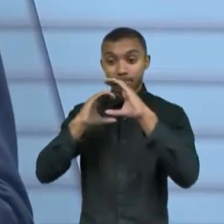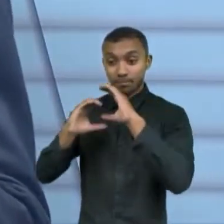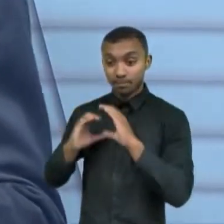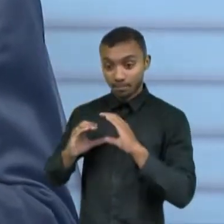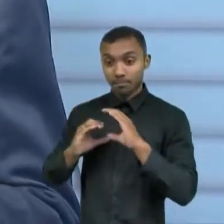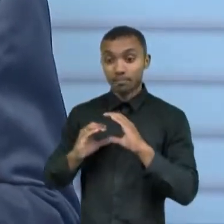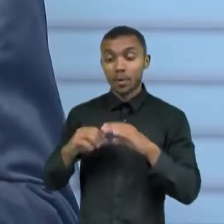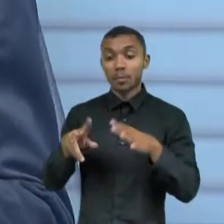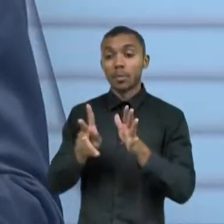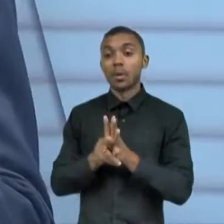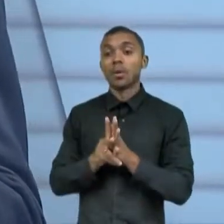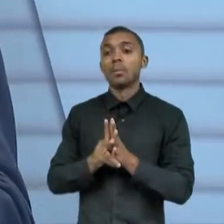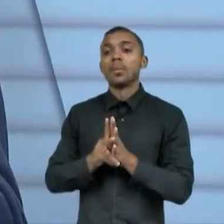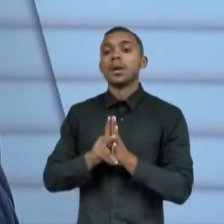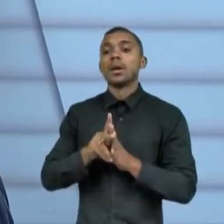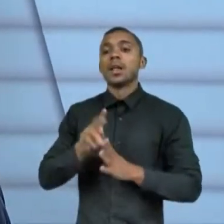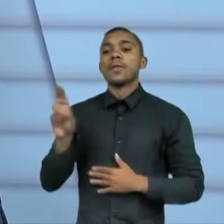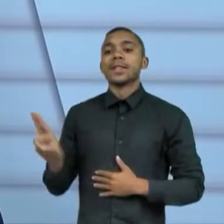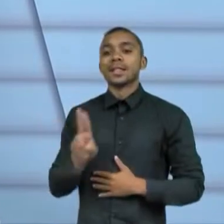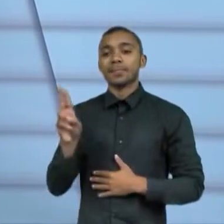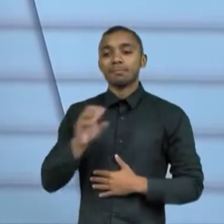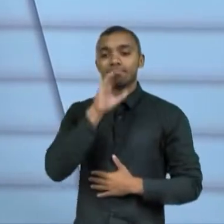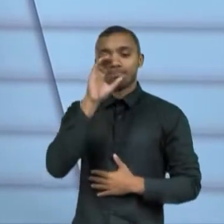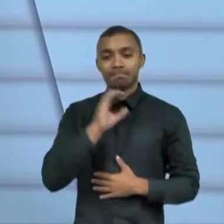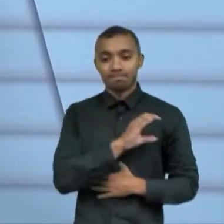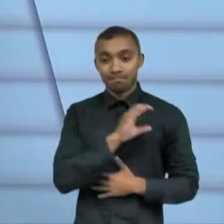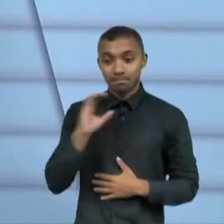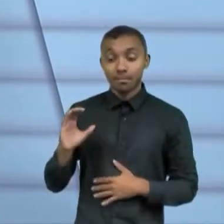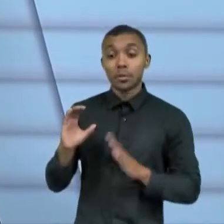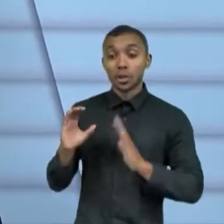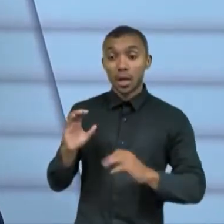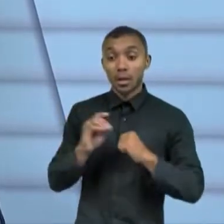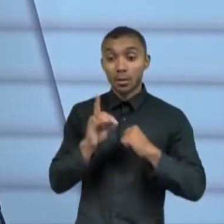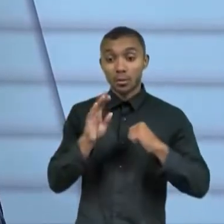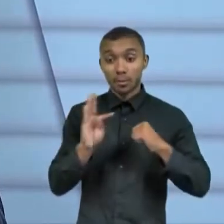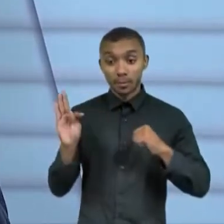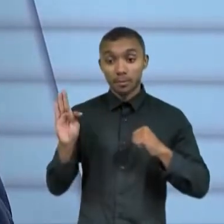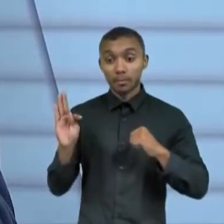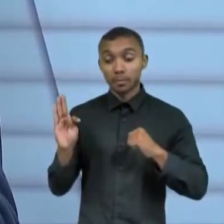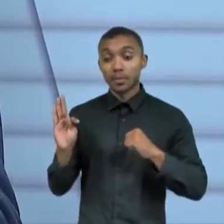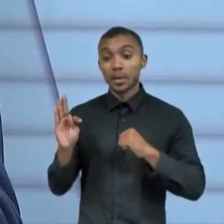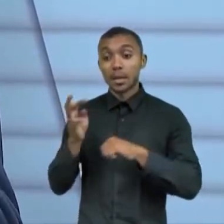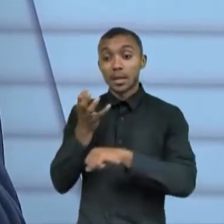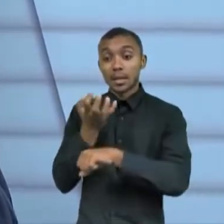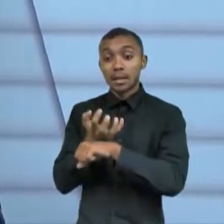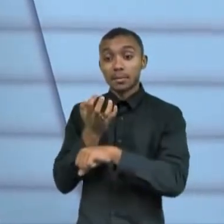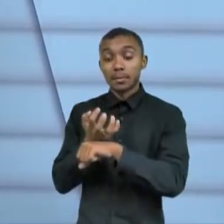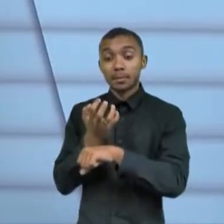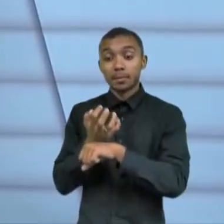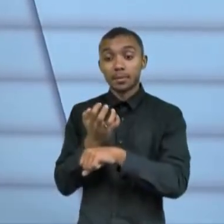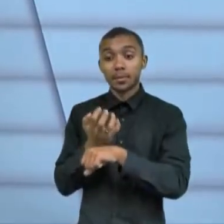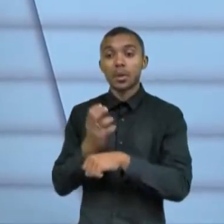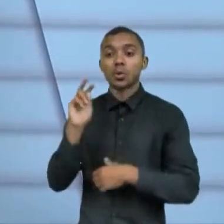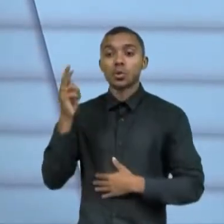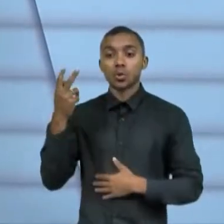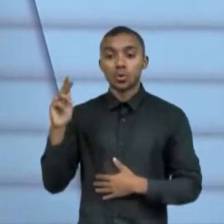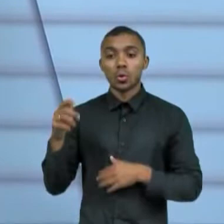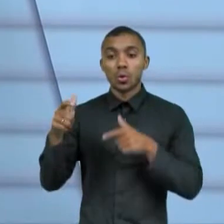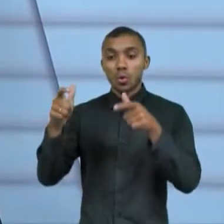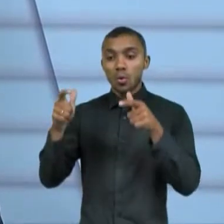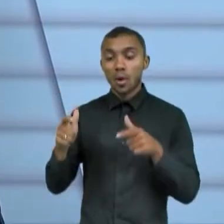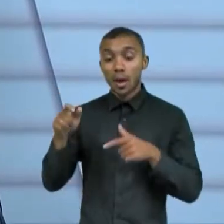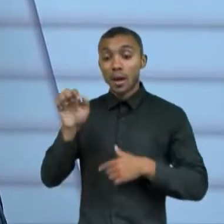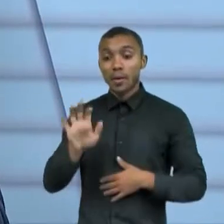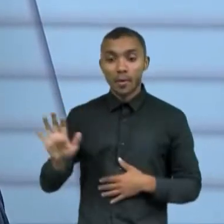Pontifícia Universidade Católica de São Paulo, a PUC, e está cursando um doutorado em História, né, agora na Universidade de